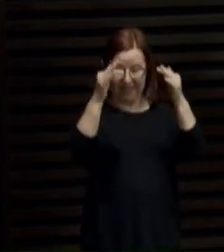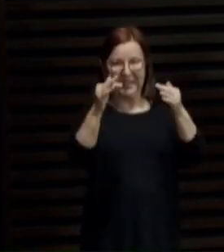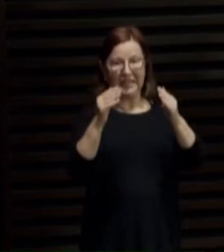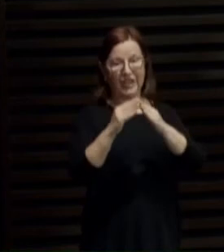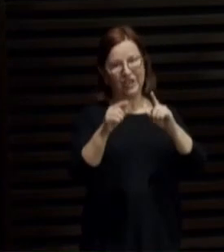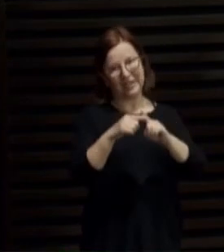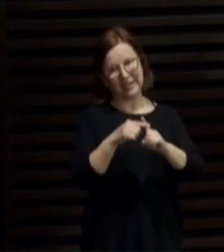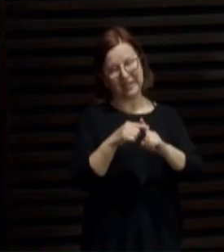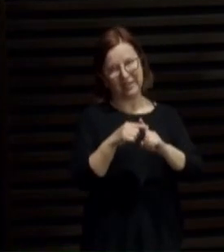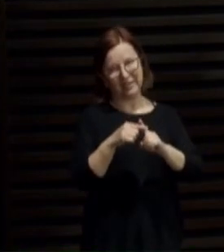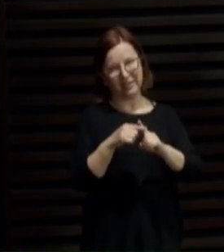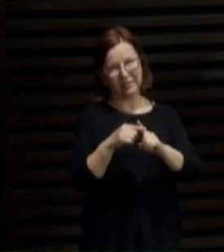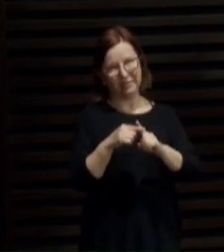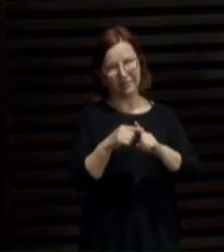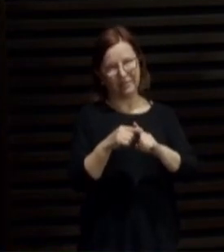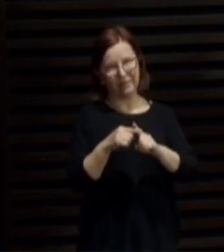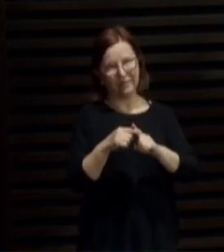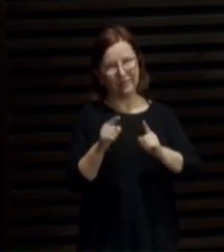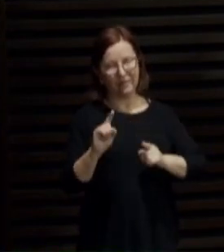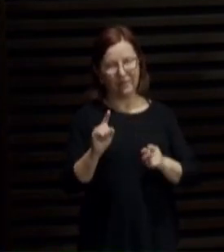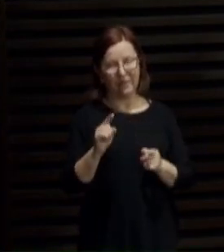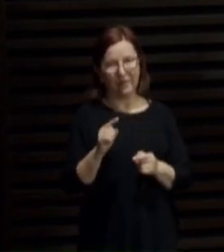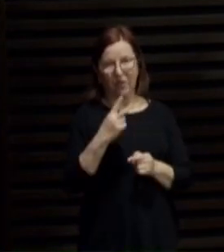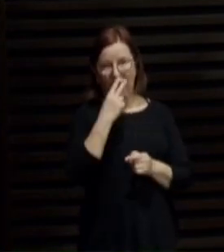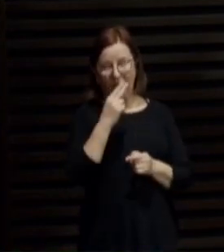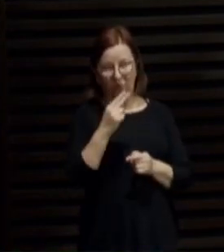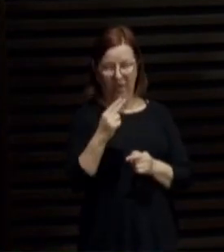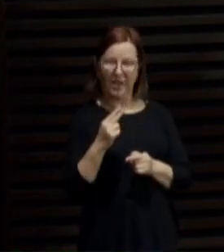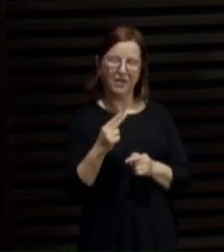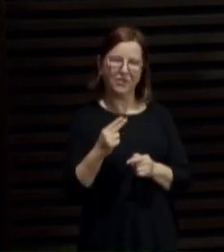torna invisíveis na igreja. Já que você